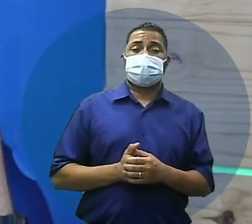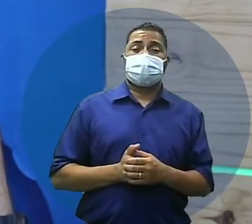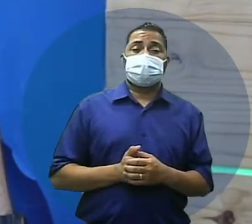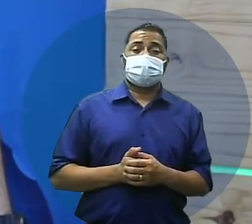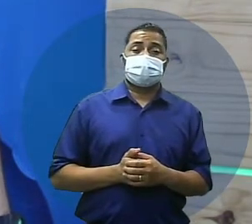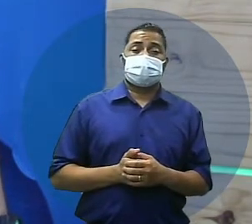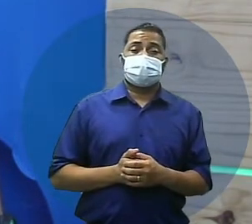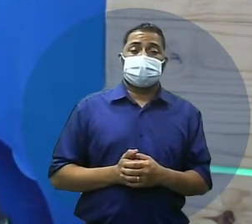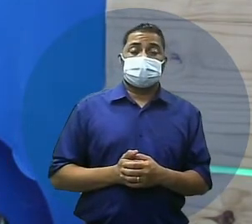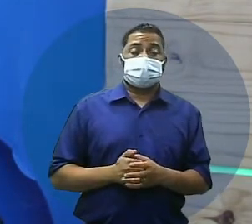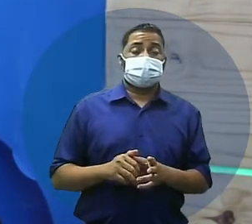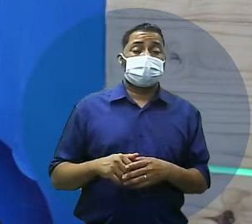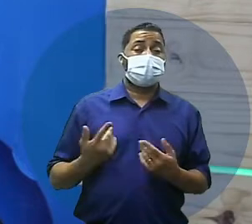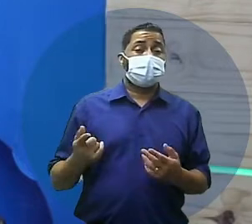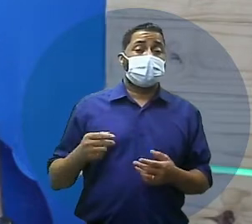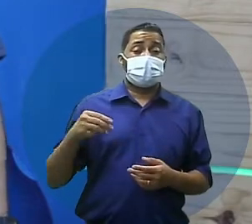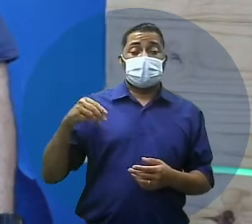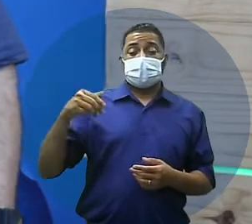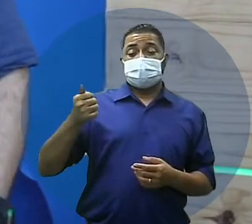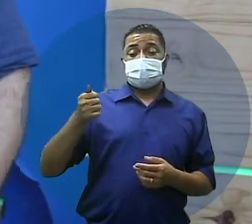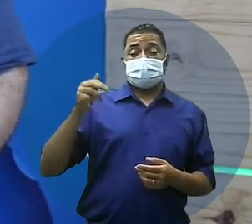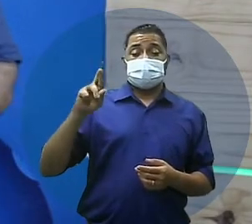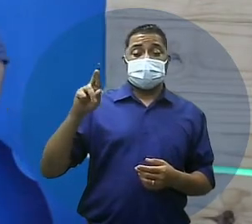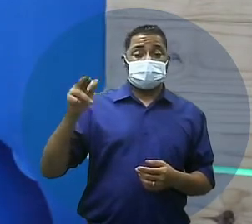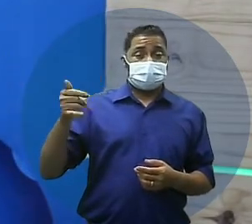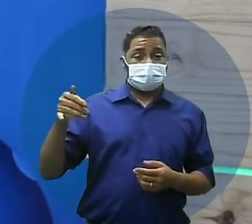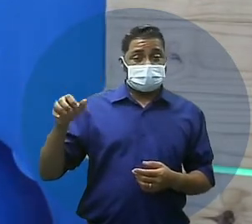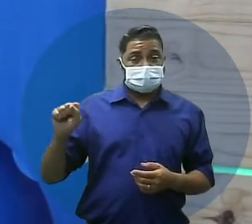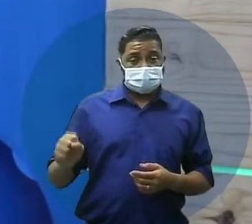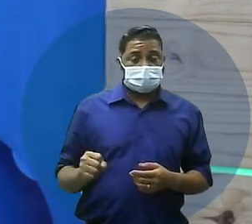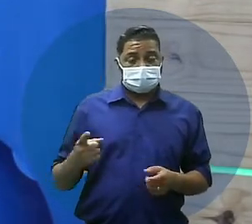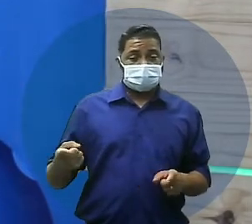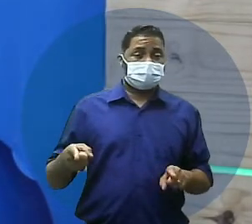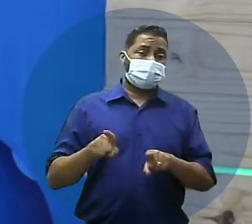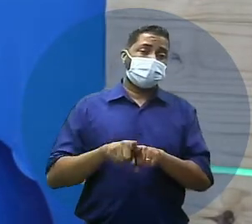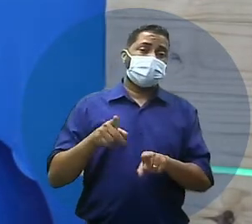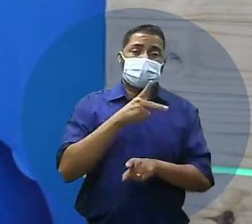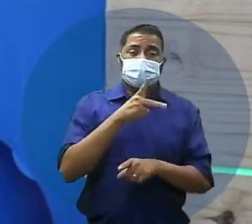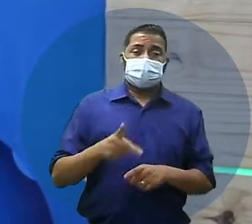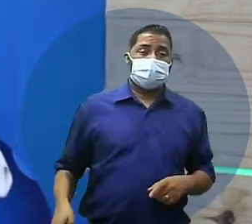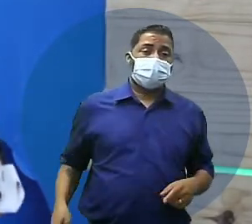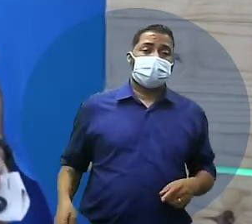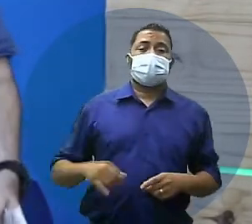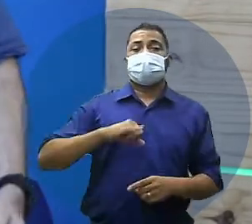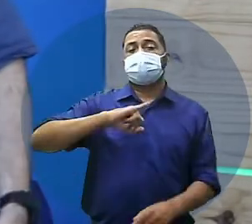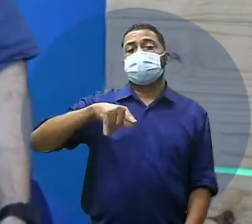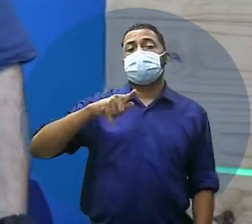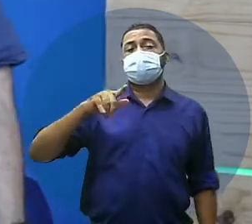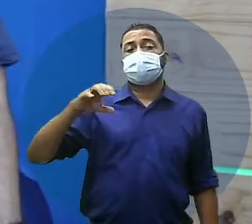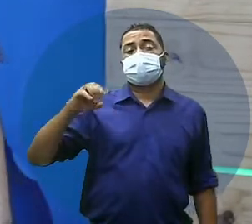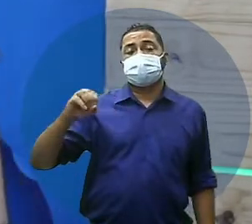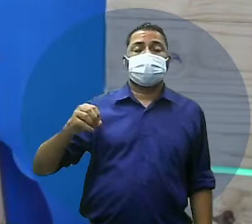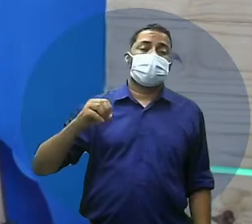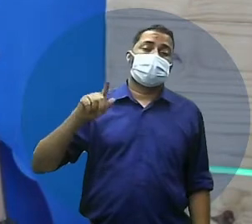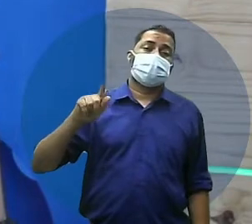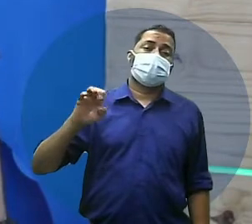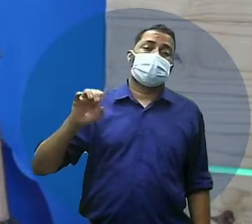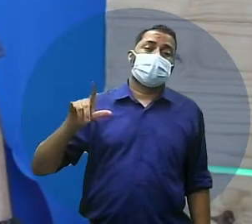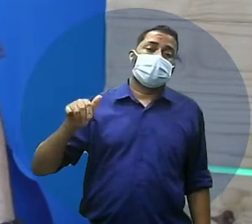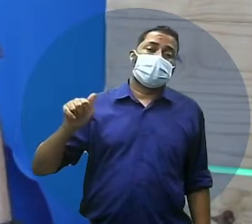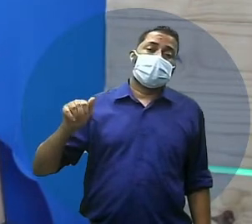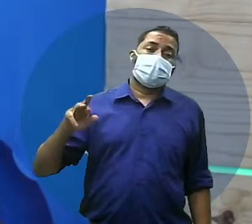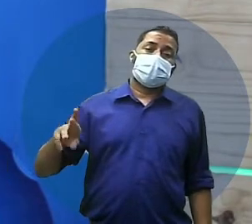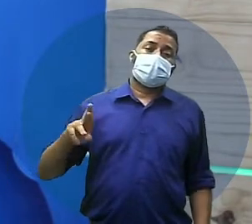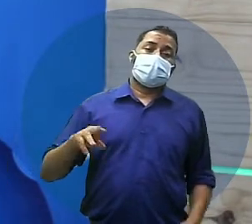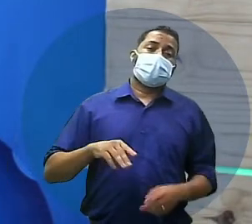tá? Miguel Arraes, ele era aliado do então presidente João Goulart, presidente deposto